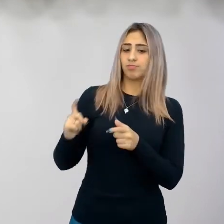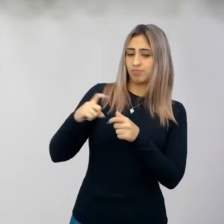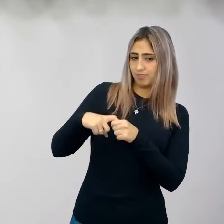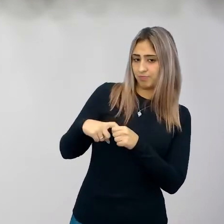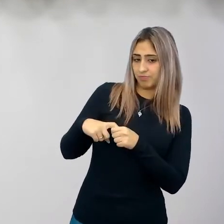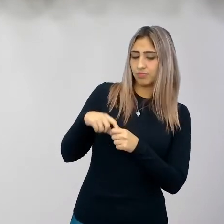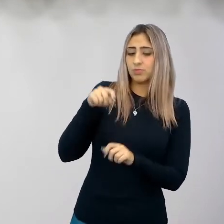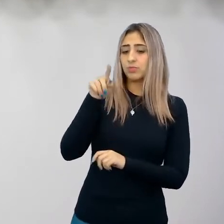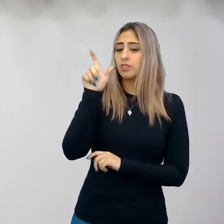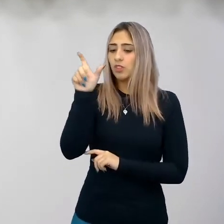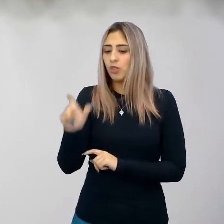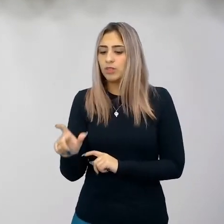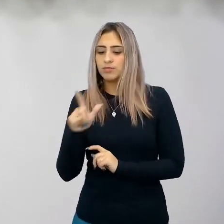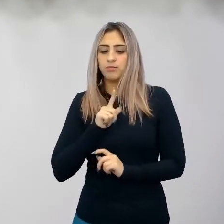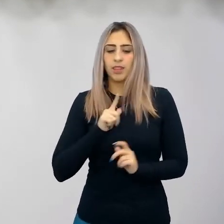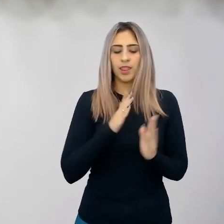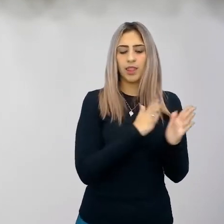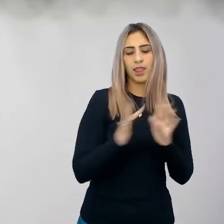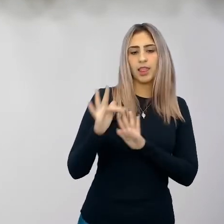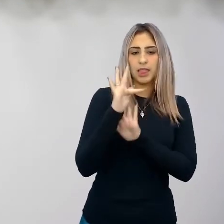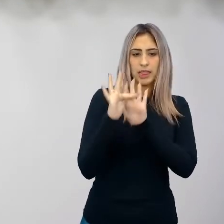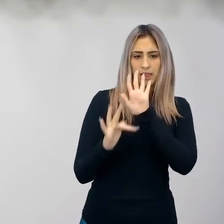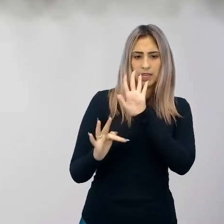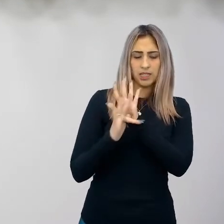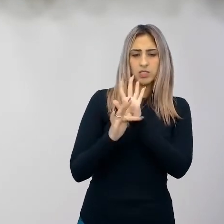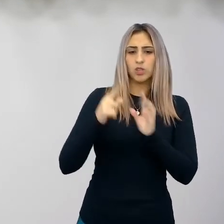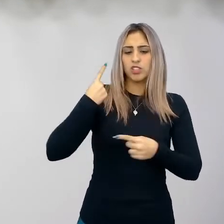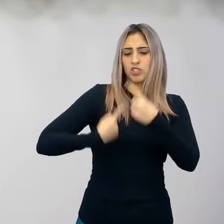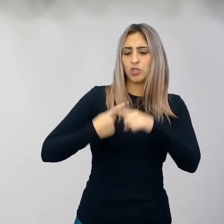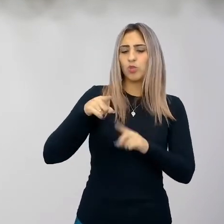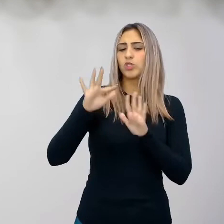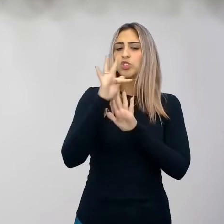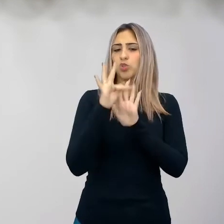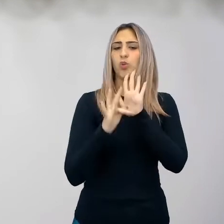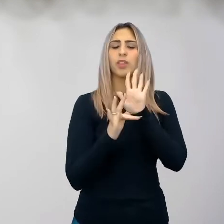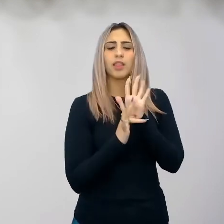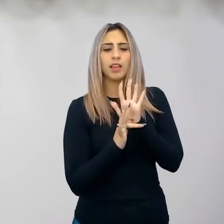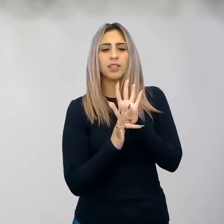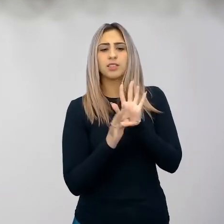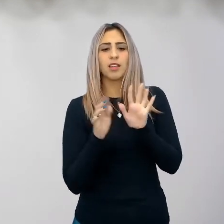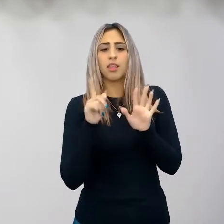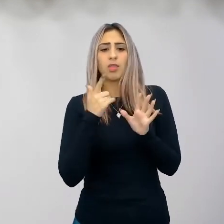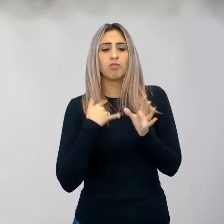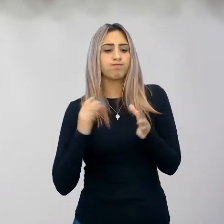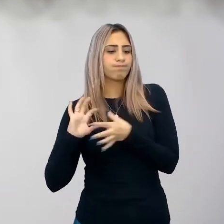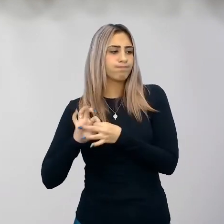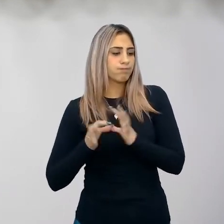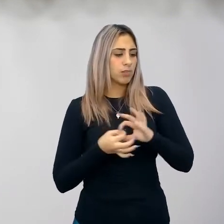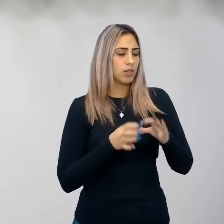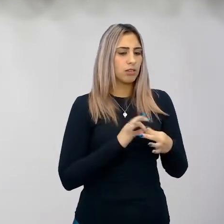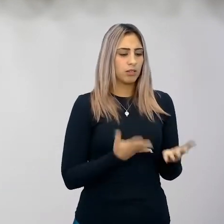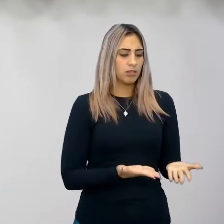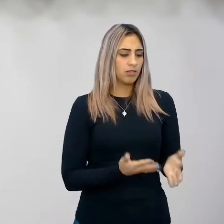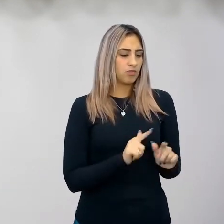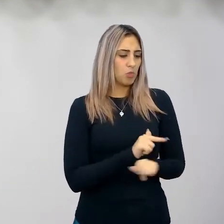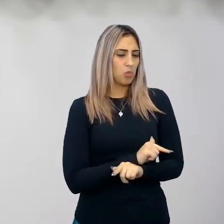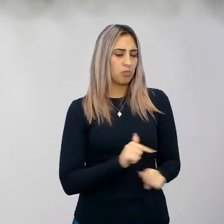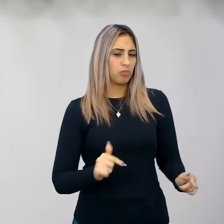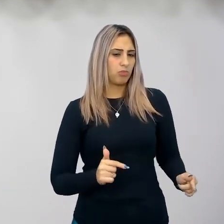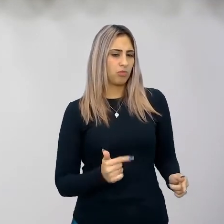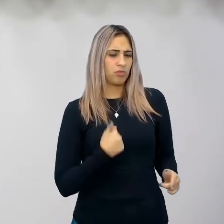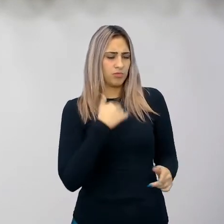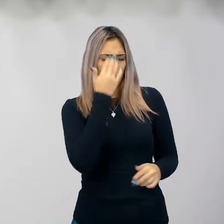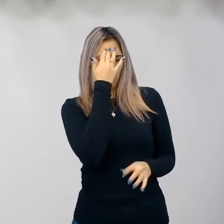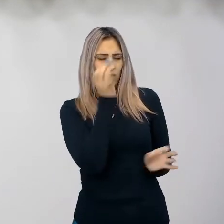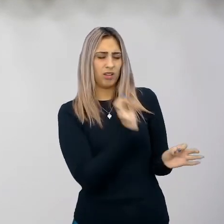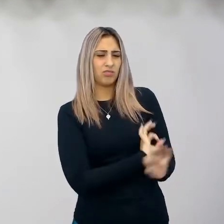metodologia, se você passa um texto, você lê um texto, não discute aquele texto, não contextualiza, fica vago. A mesma coisa é o filme. Se